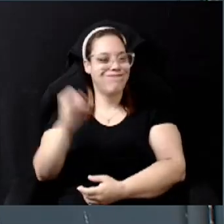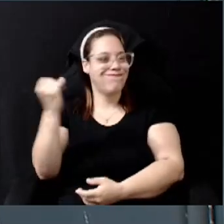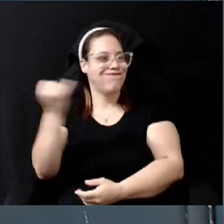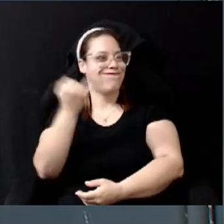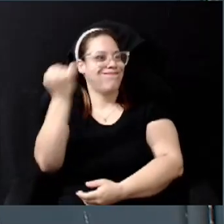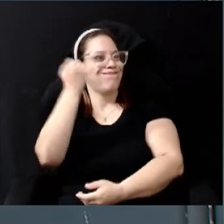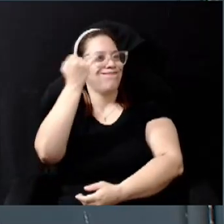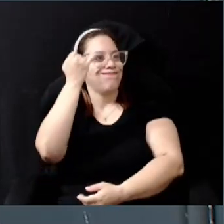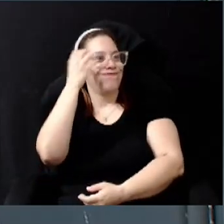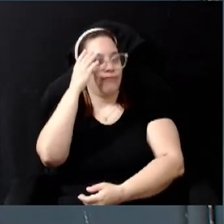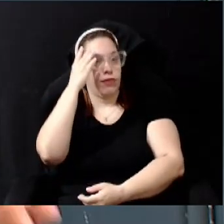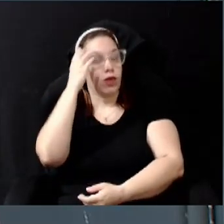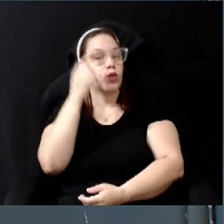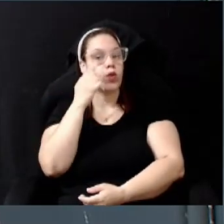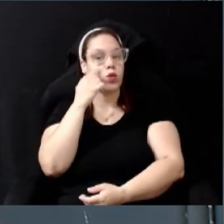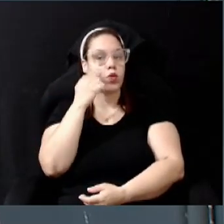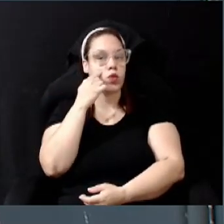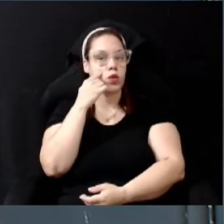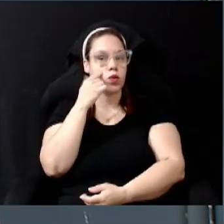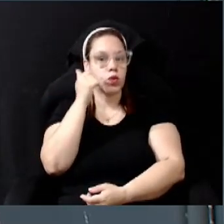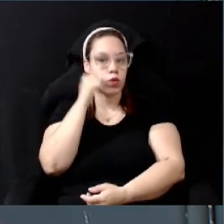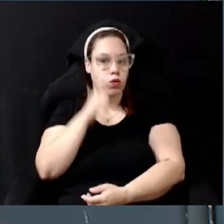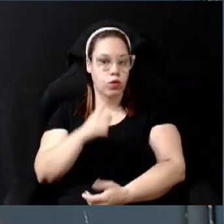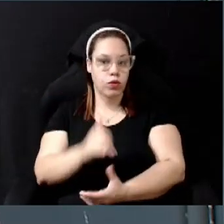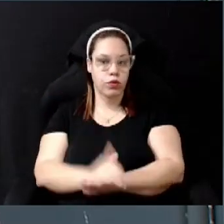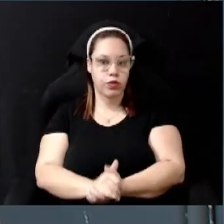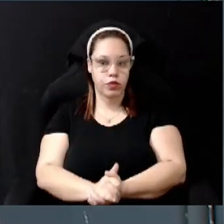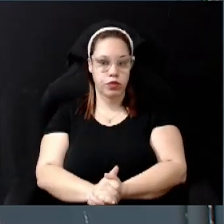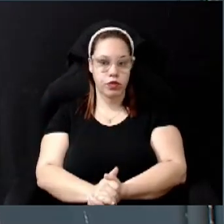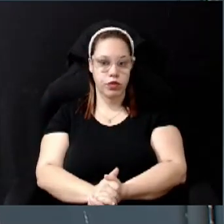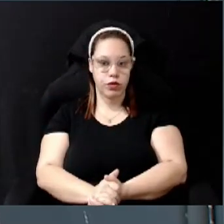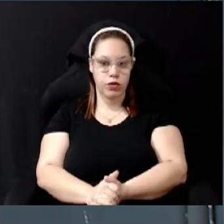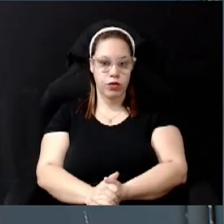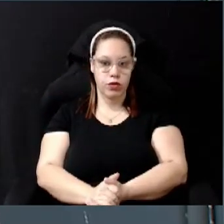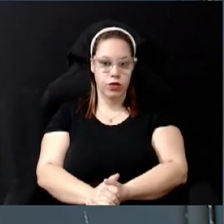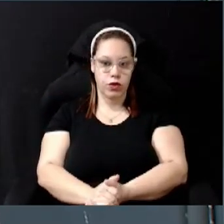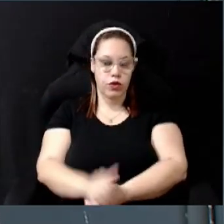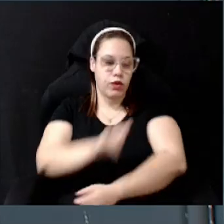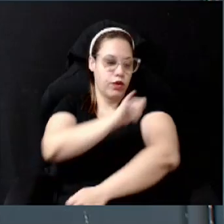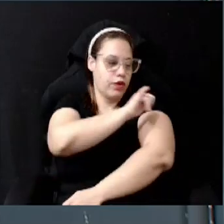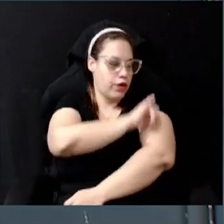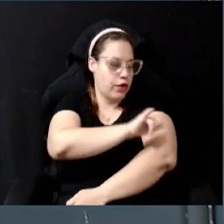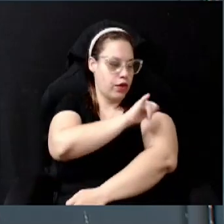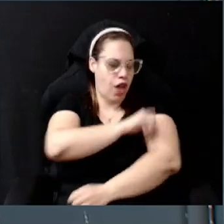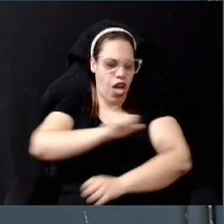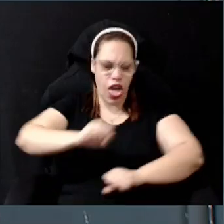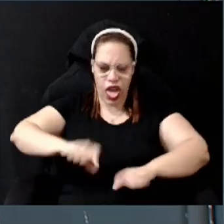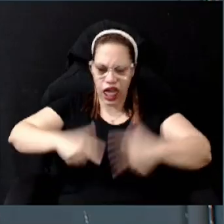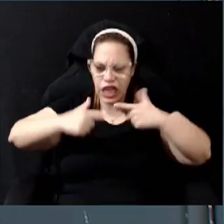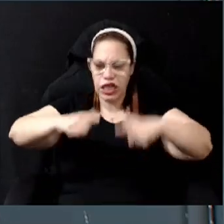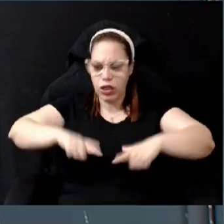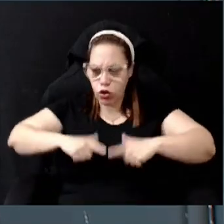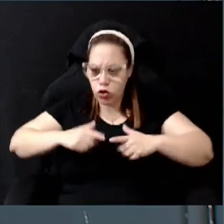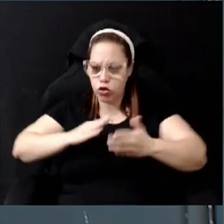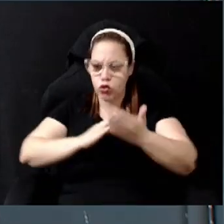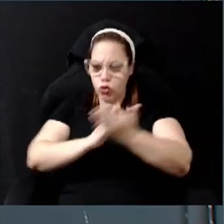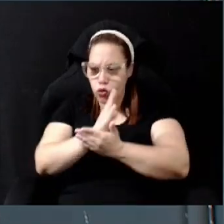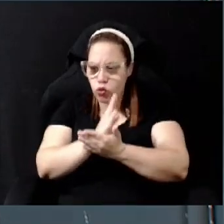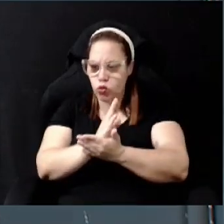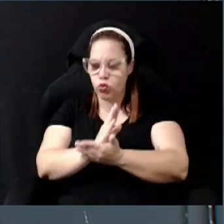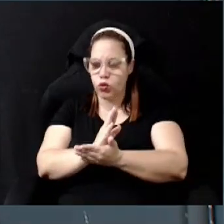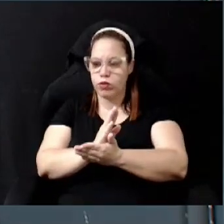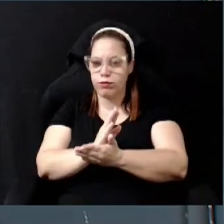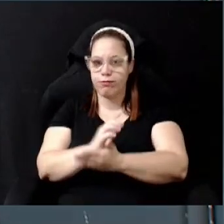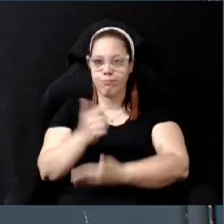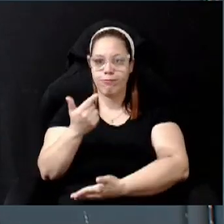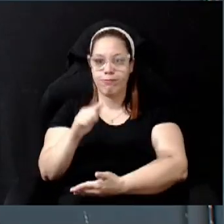Eu vejo as meninas, principalmente no estado do Rio de Janeiro, lutando a favor disso, e é algo que ainda não encaixa